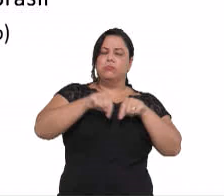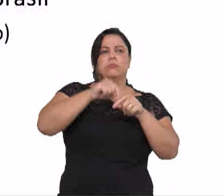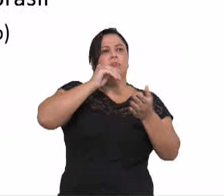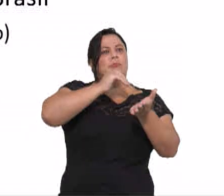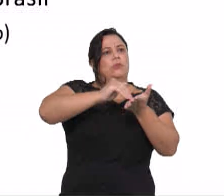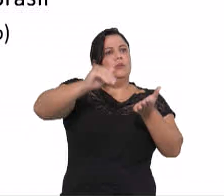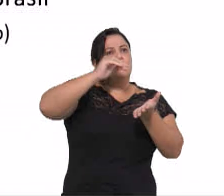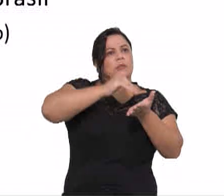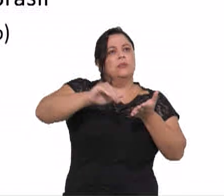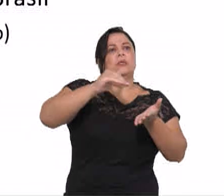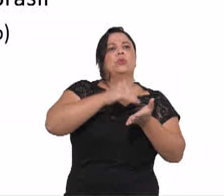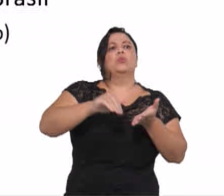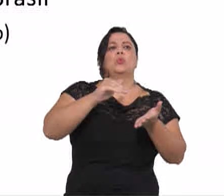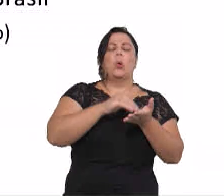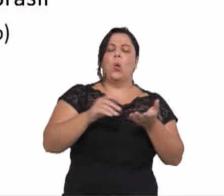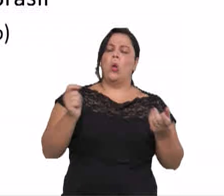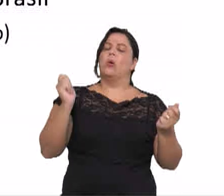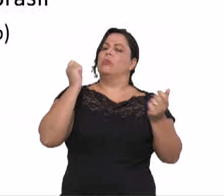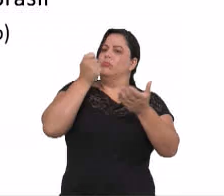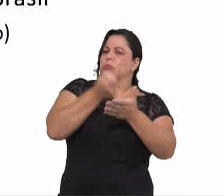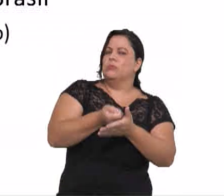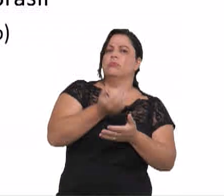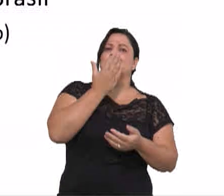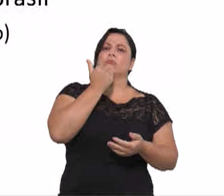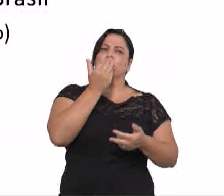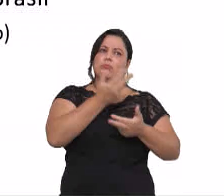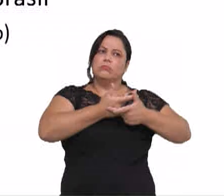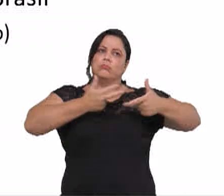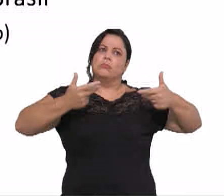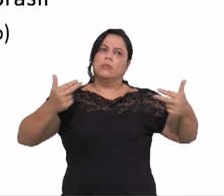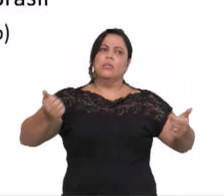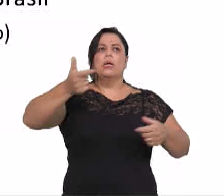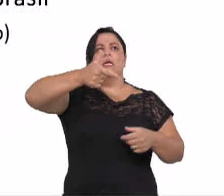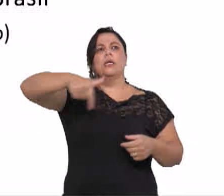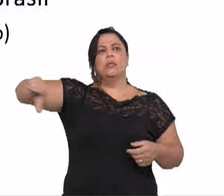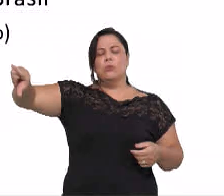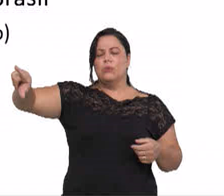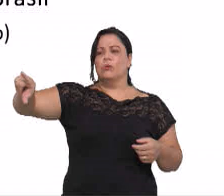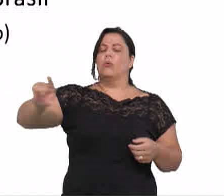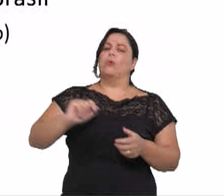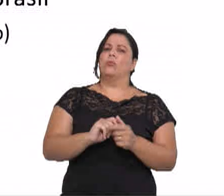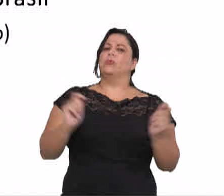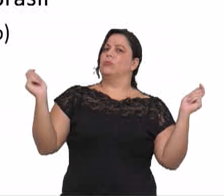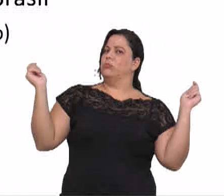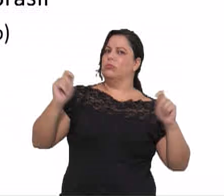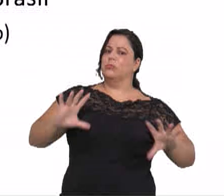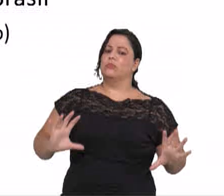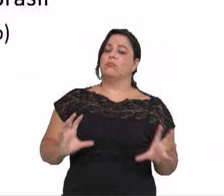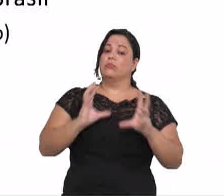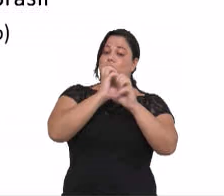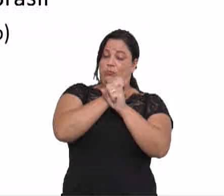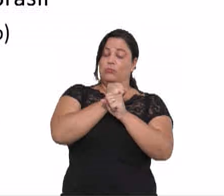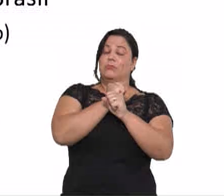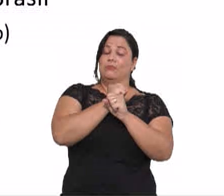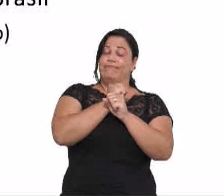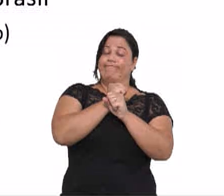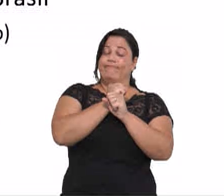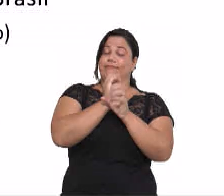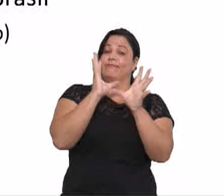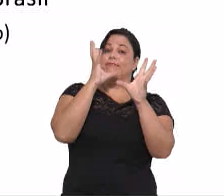tá? Entre outras despesas. Dentre outros benefícios, soma um custo total